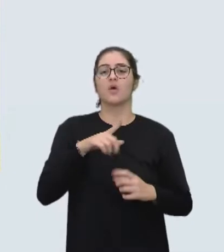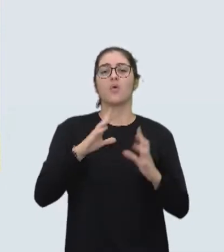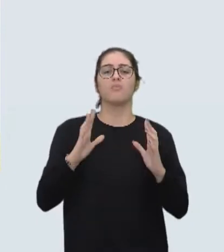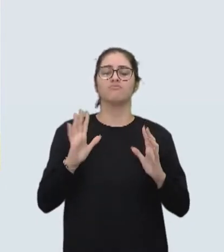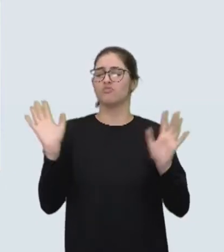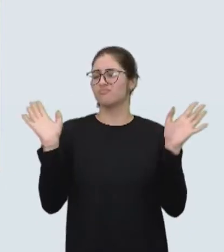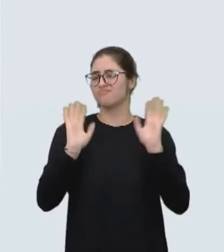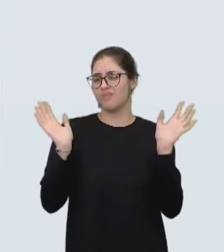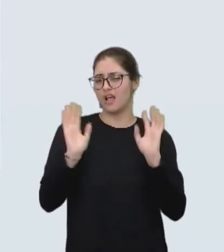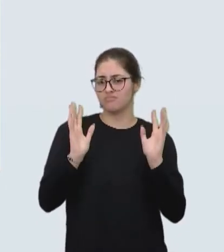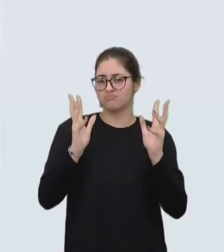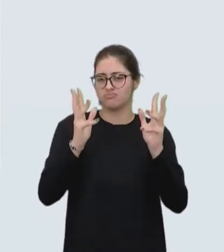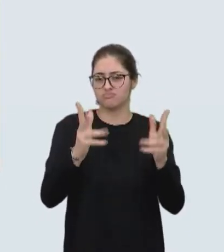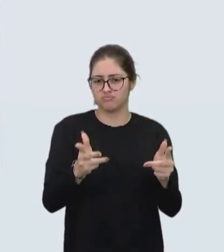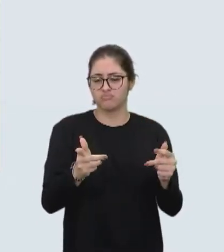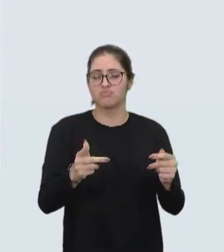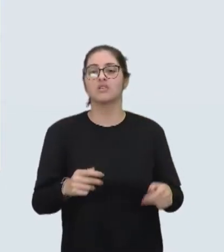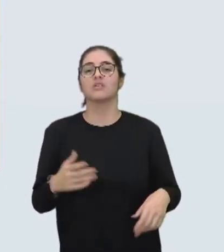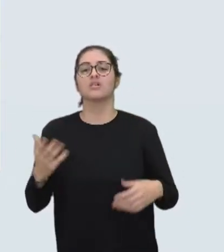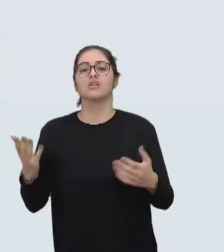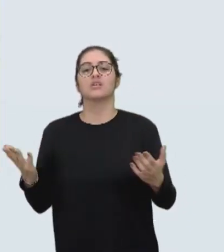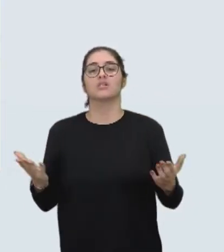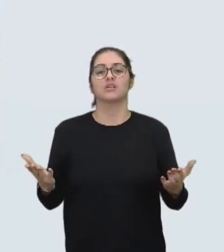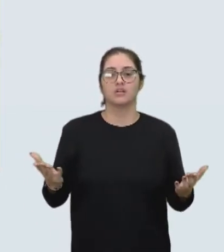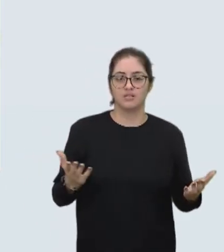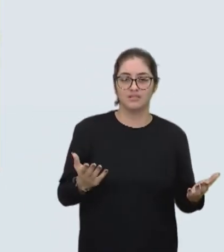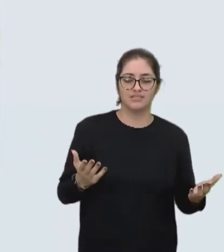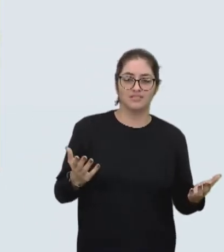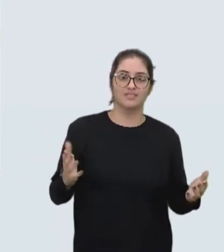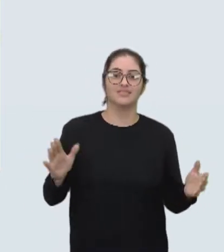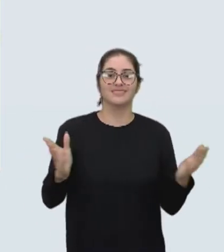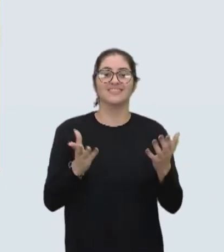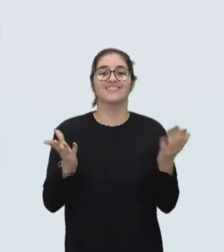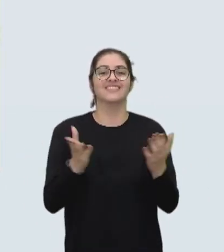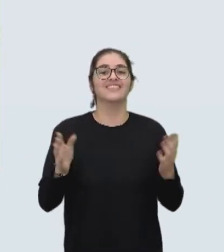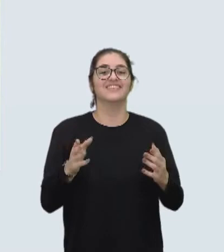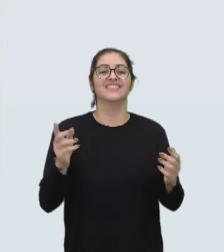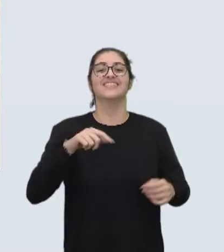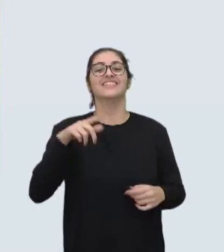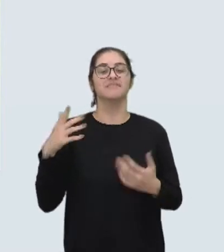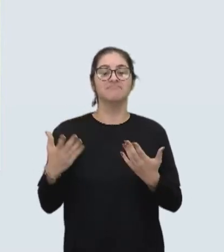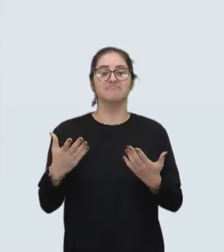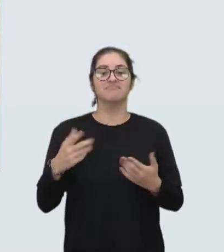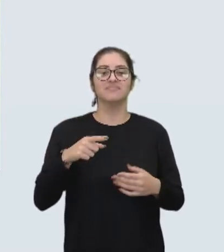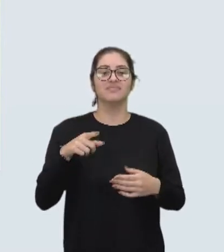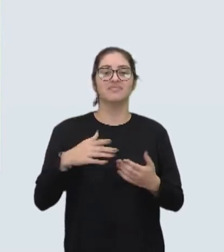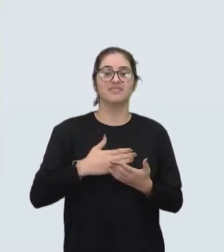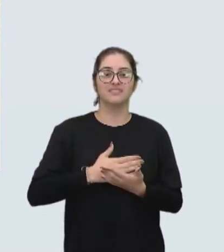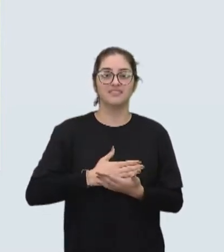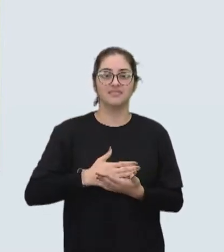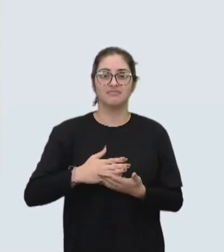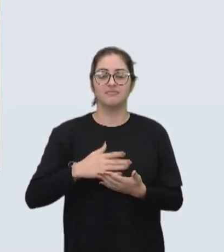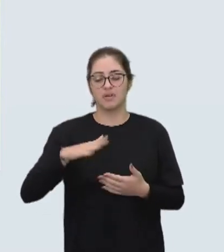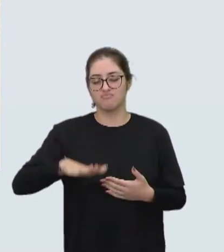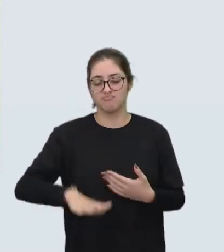todos. Então, a história com a música, vamos começar dali que é mais fácil, começou quando eu era muito